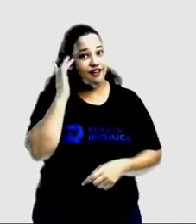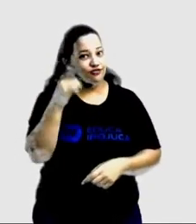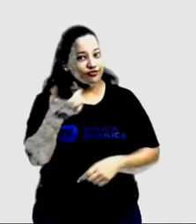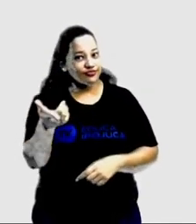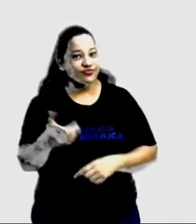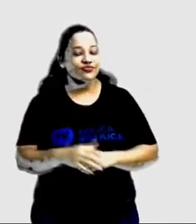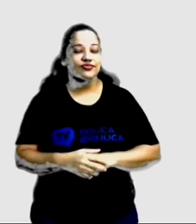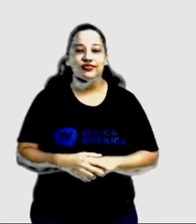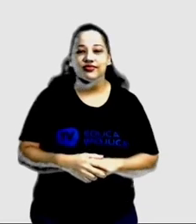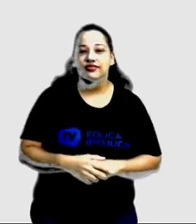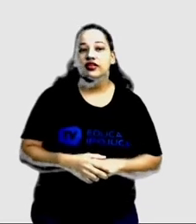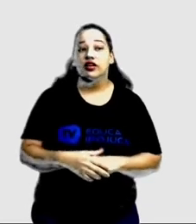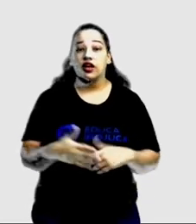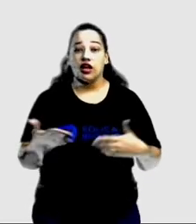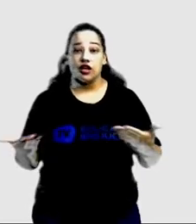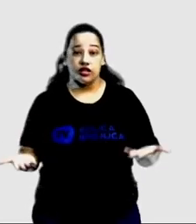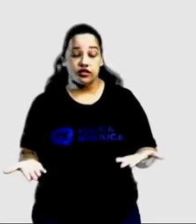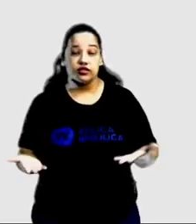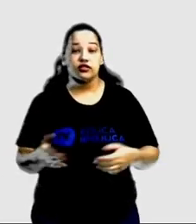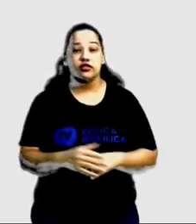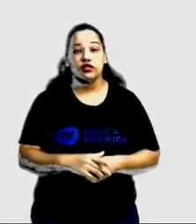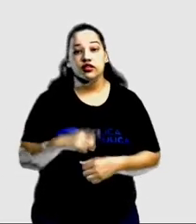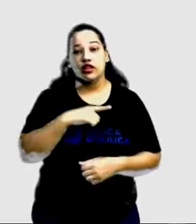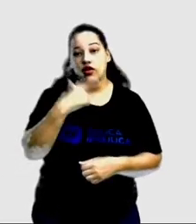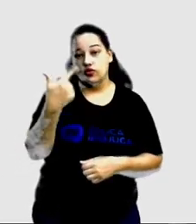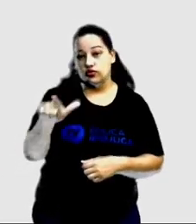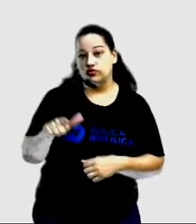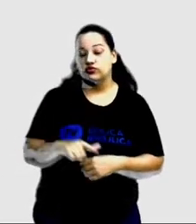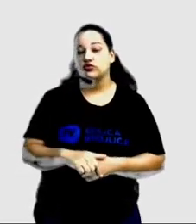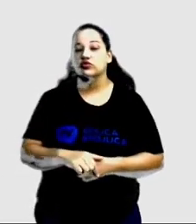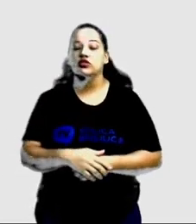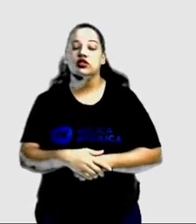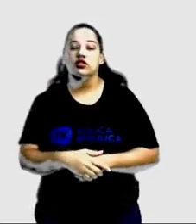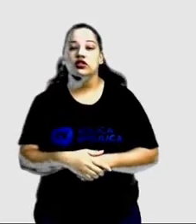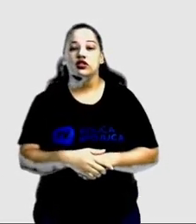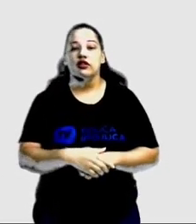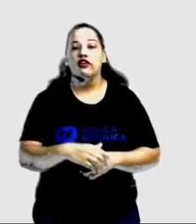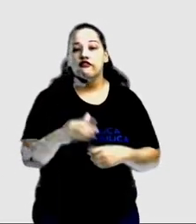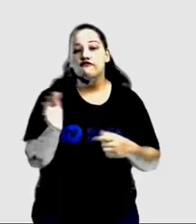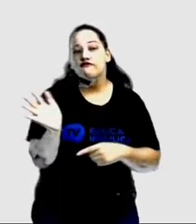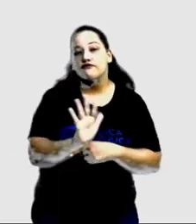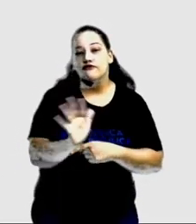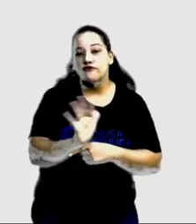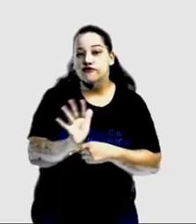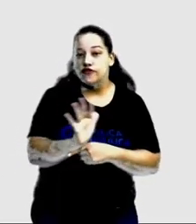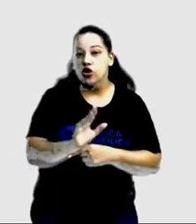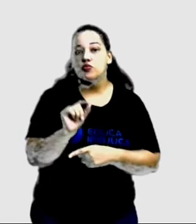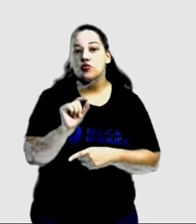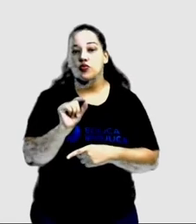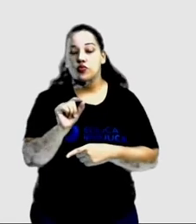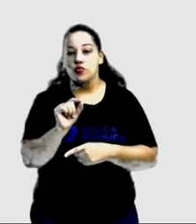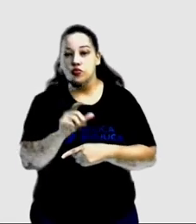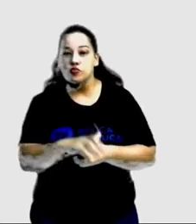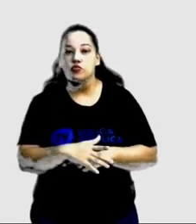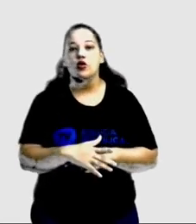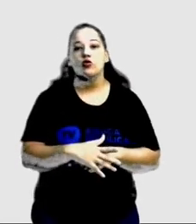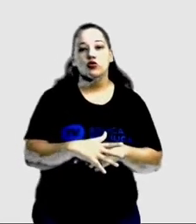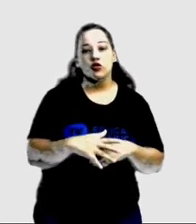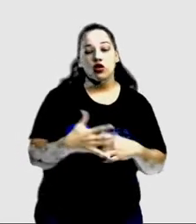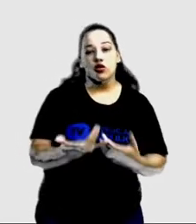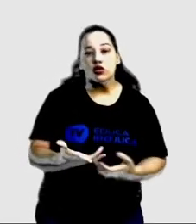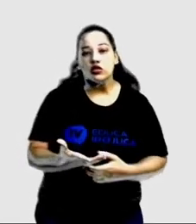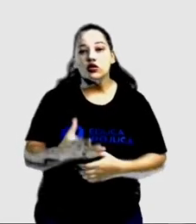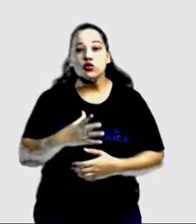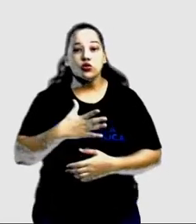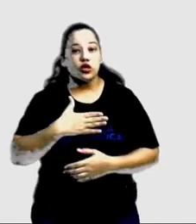nós temos também os filmes thrillers, ok? Que são filmes de suspense. Então temos aqui,